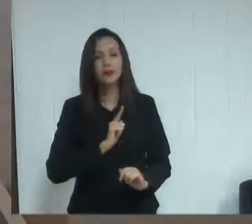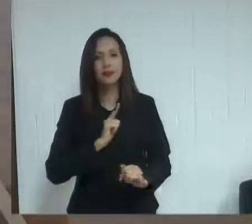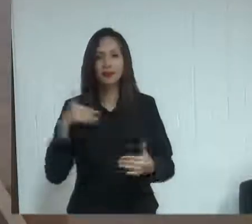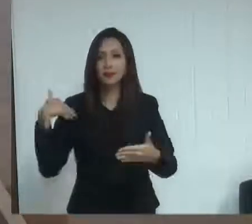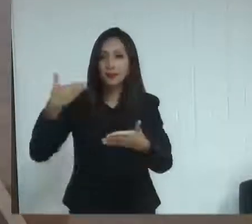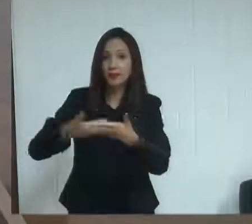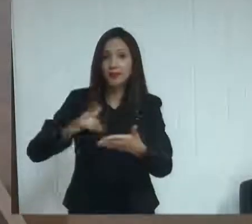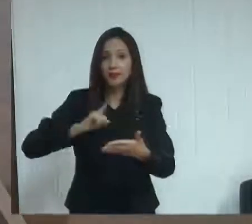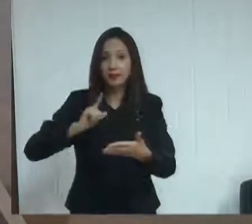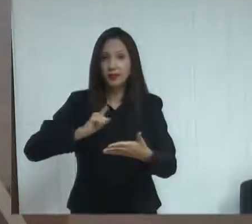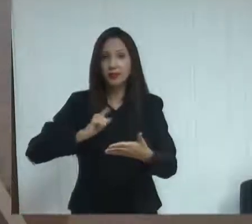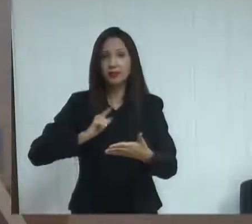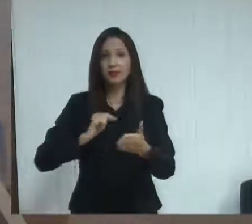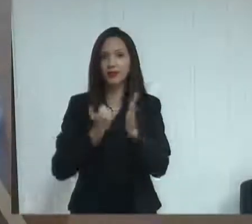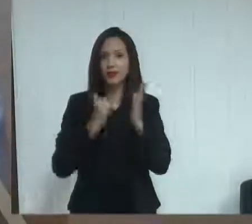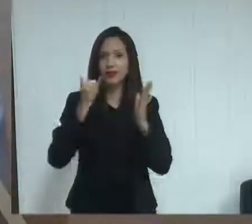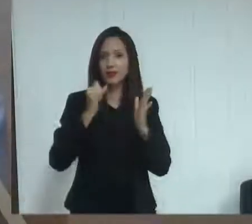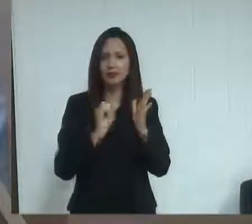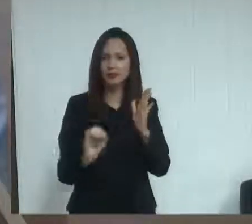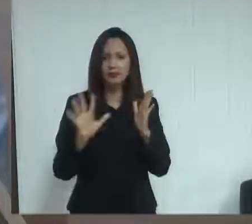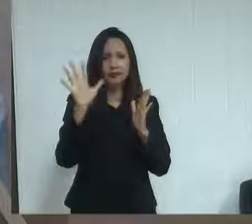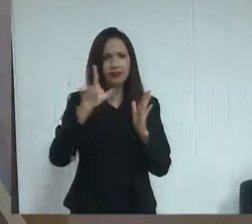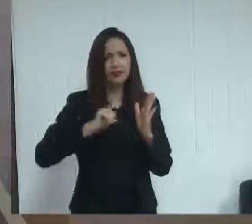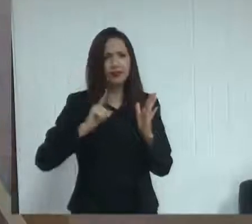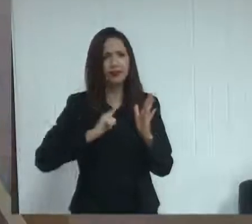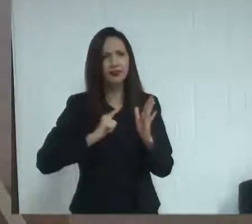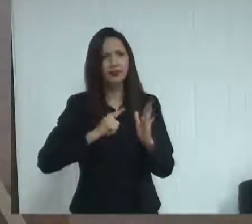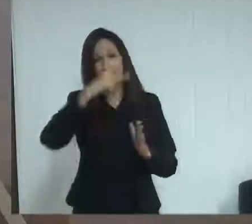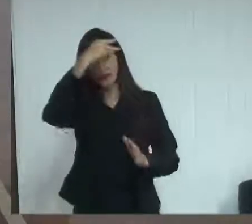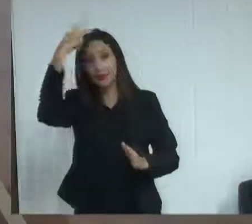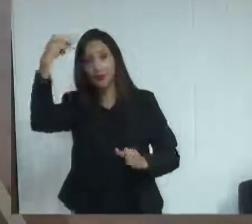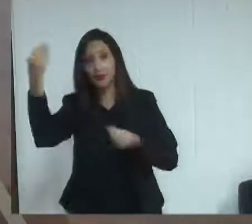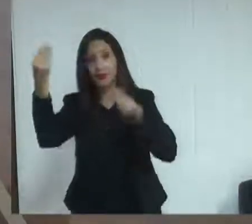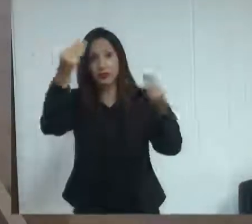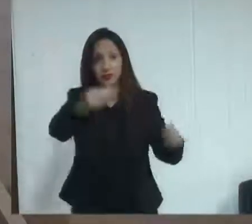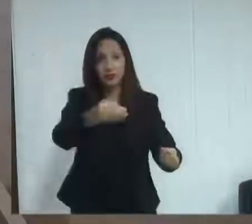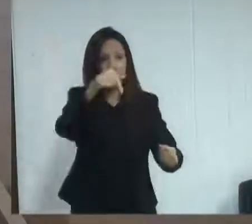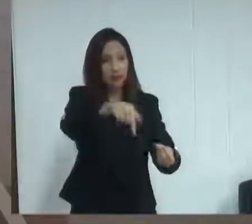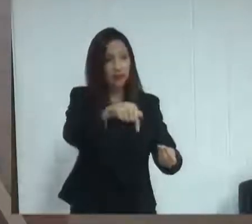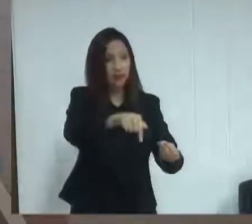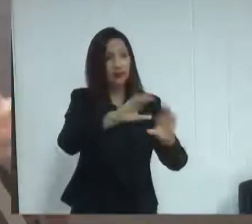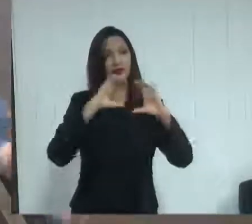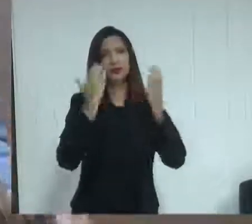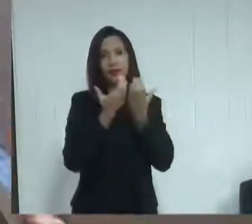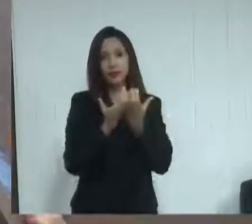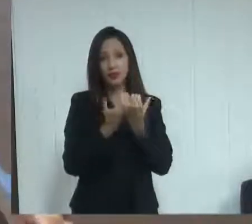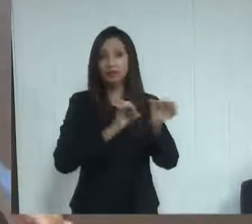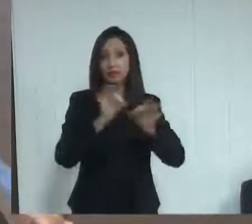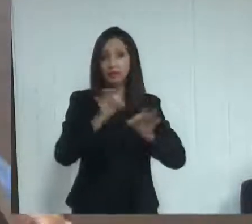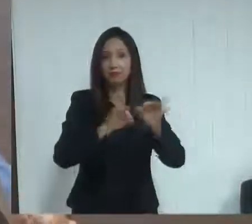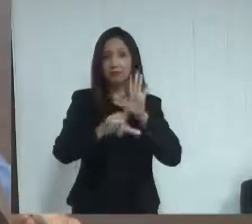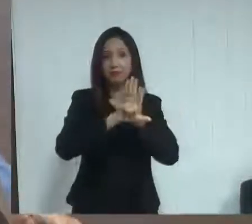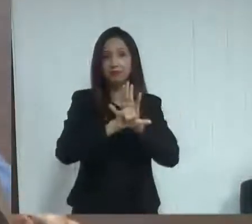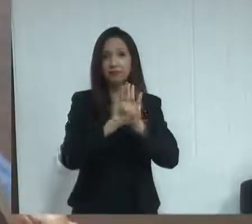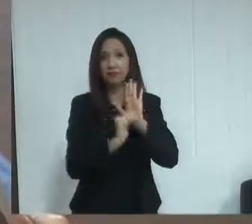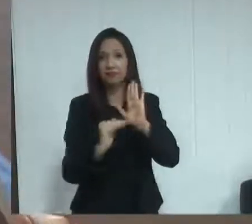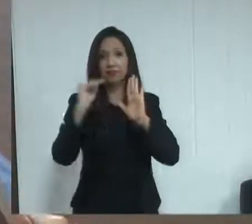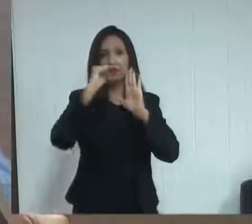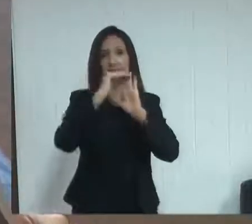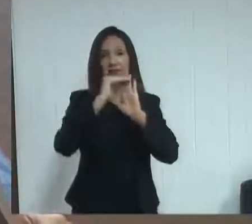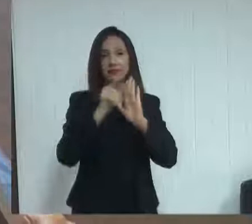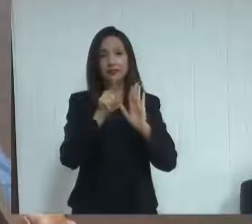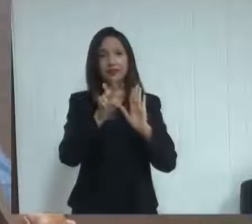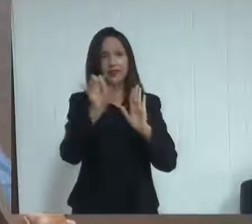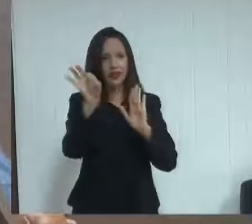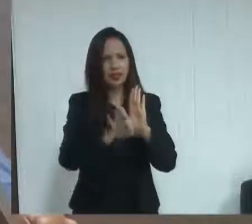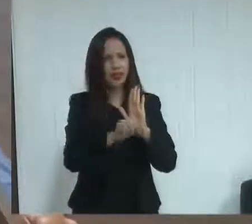uma inflação maior e digamos que o Executivo enviasse para essa casa um projeto de lei aumentando para 15%,